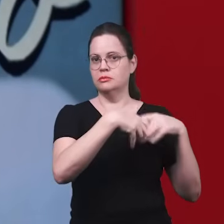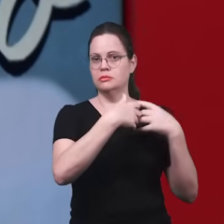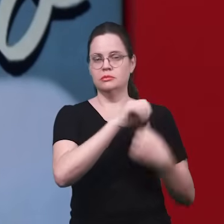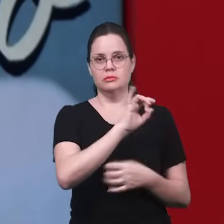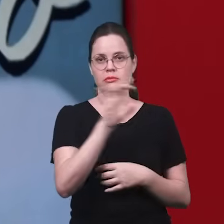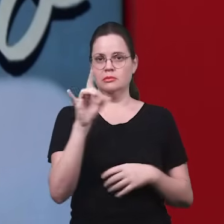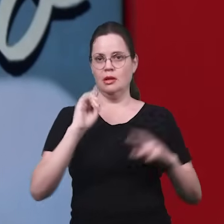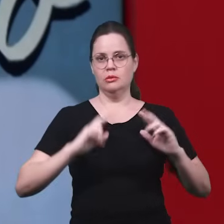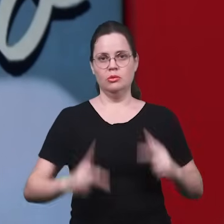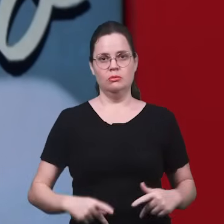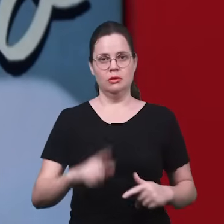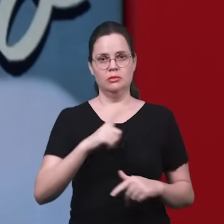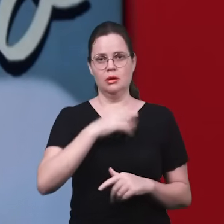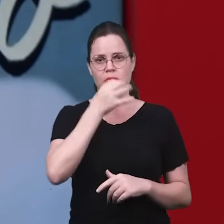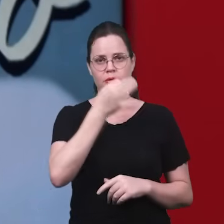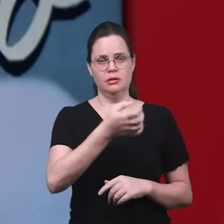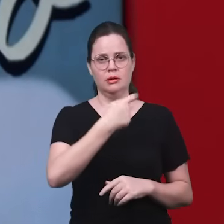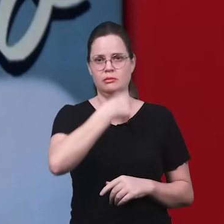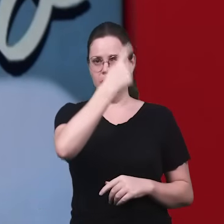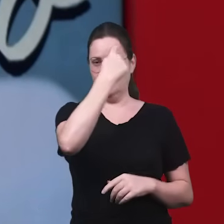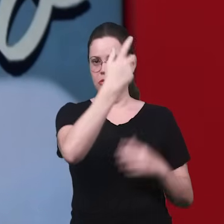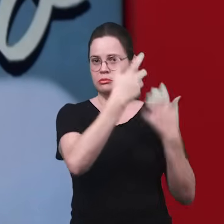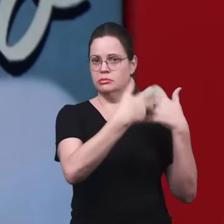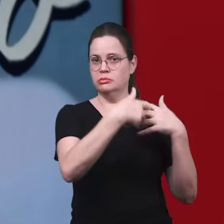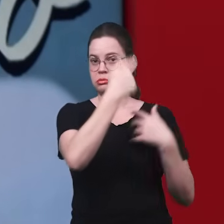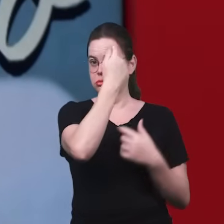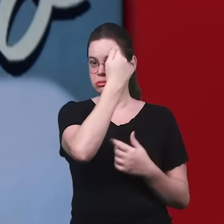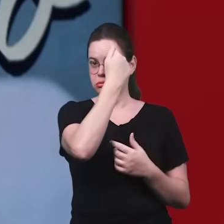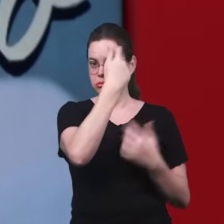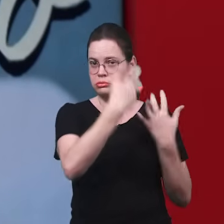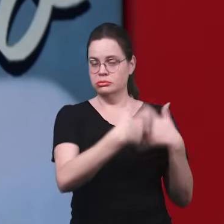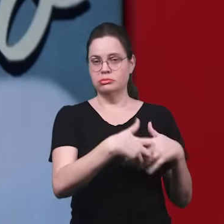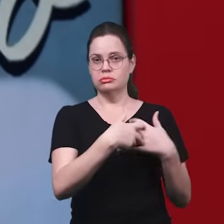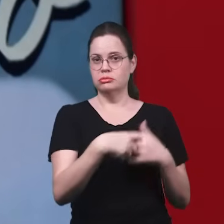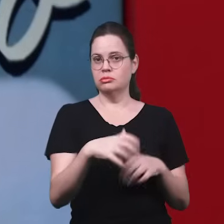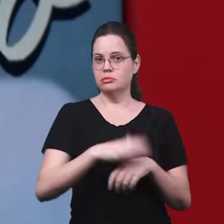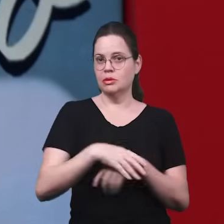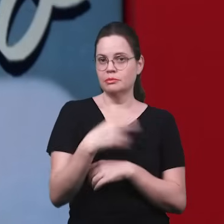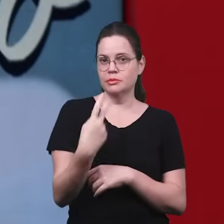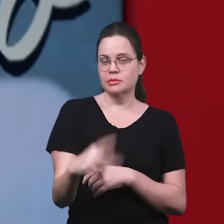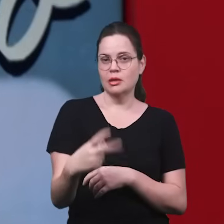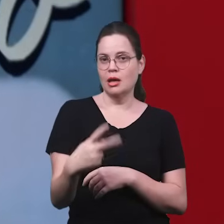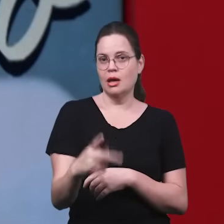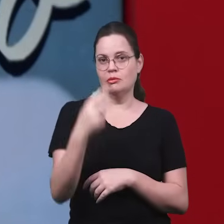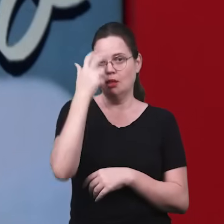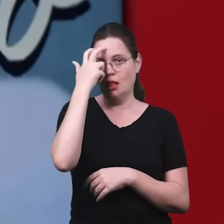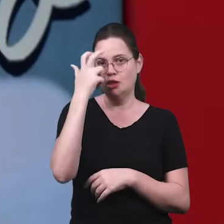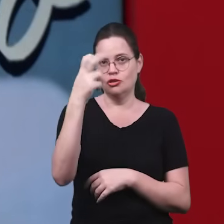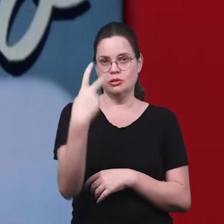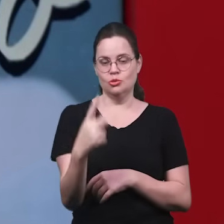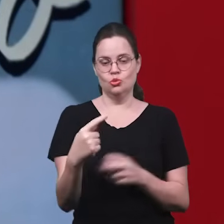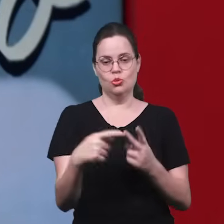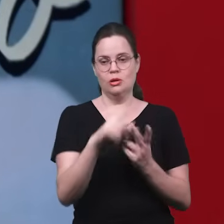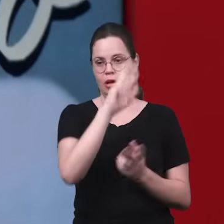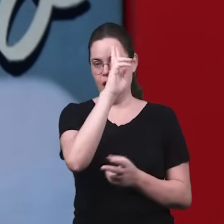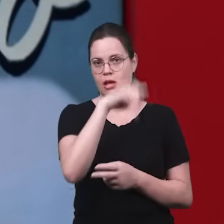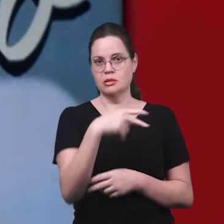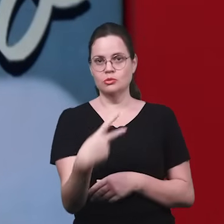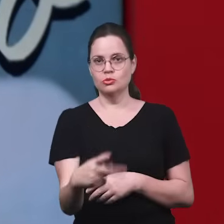homem, a capacidade humana para você, através da sua inteligência, da sua